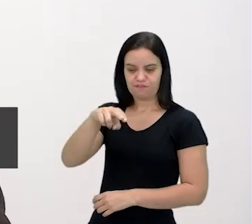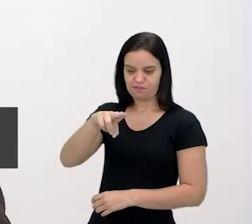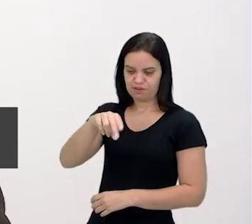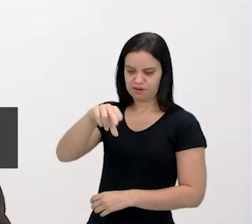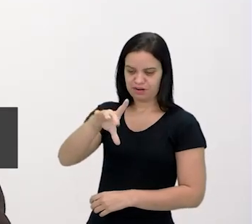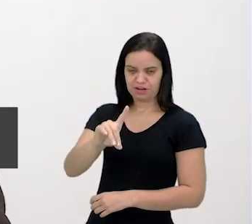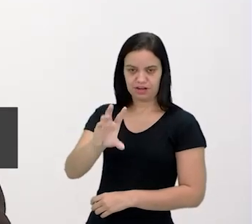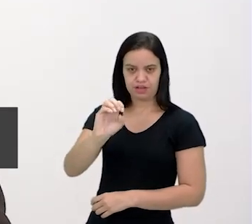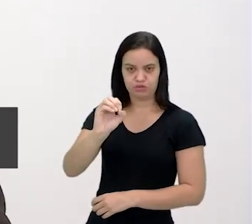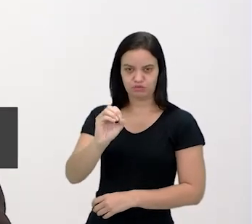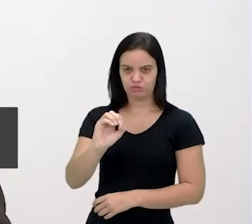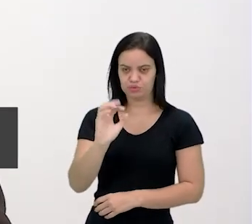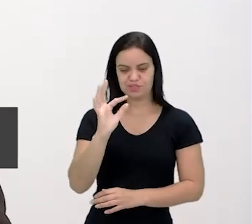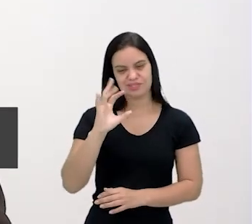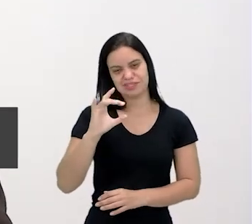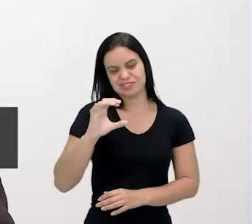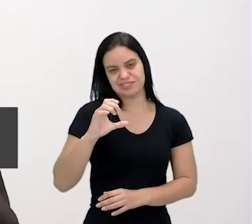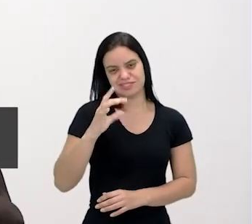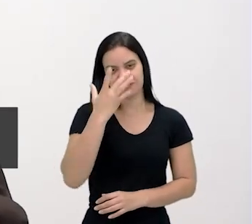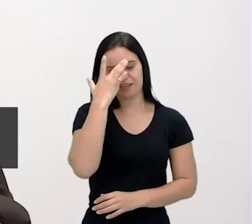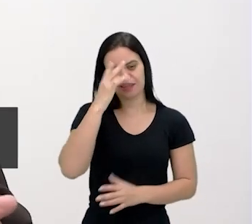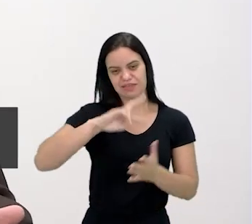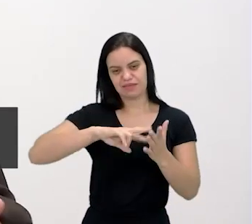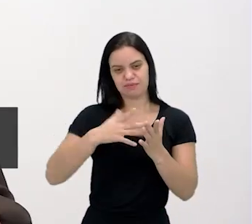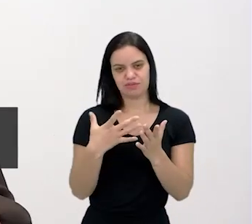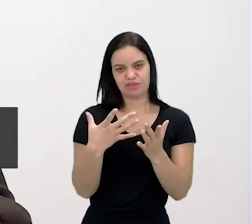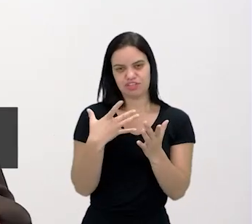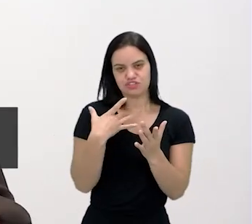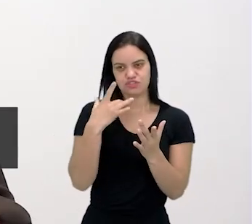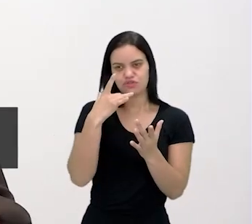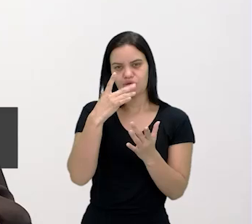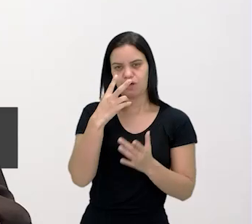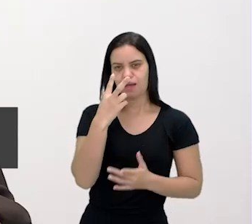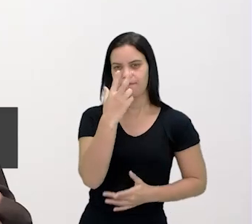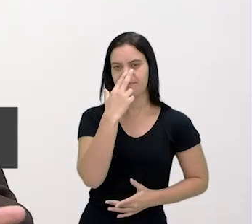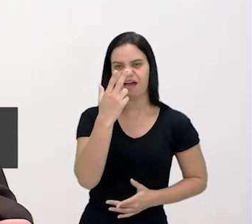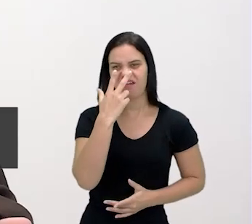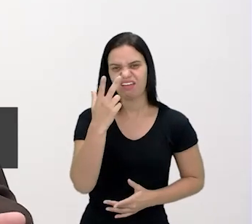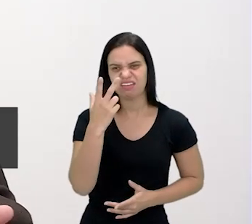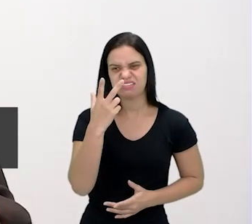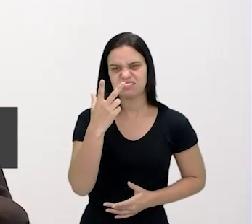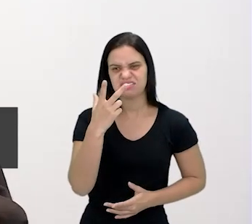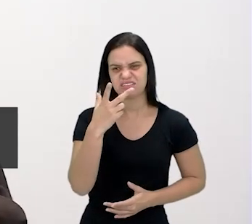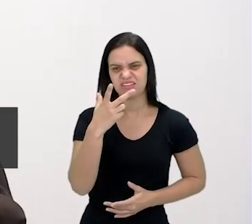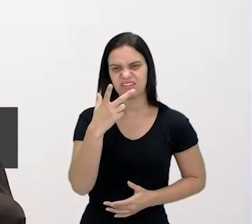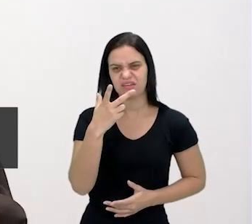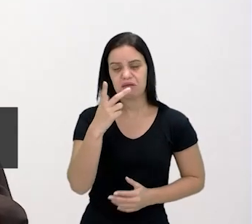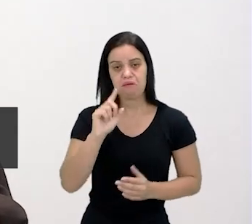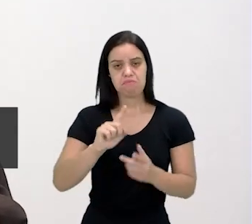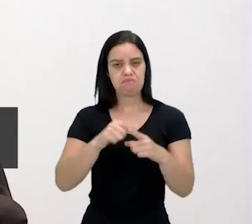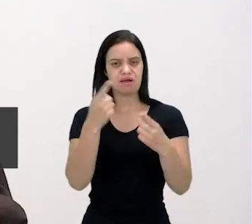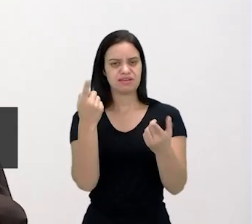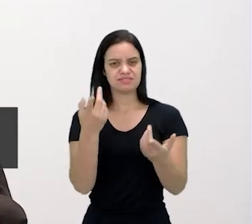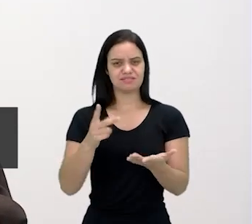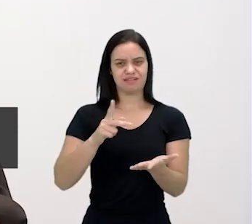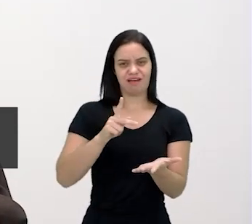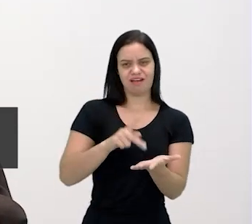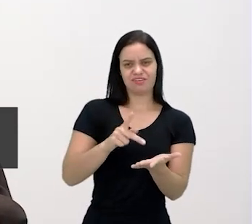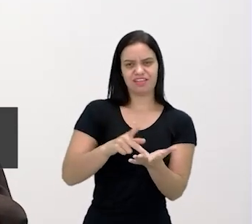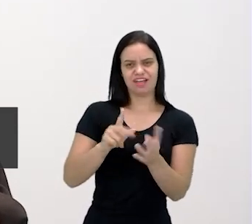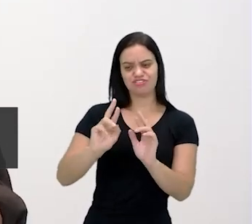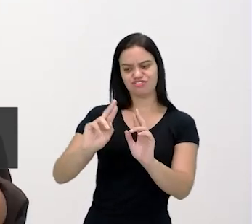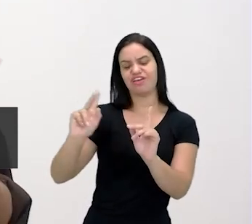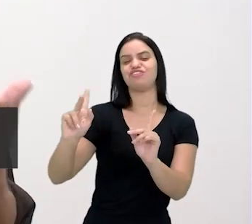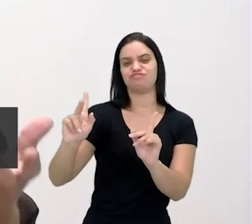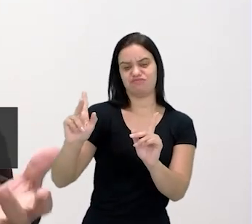vivant. É o sujeito que vive de aparências, né, do que não é. Não tem coisa pior do que você tentar